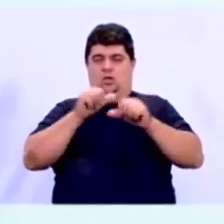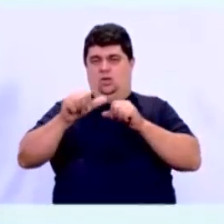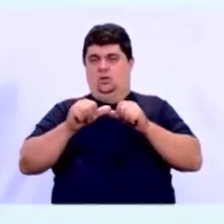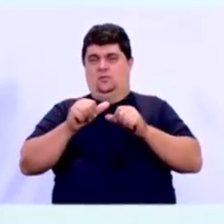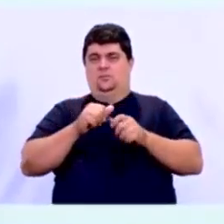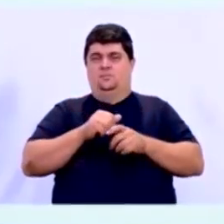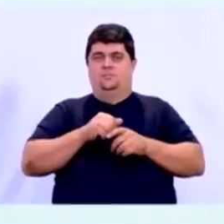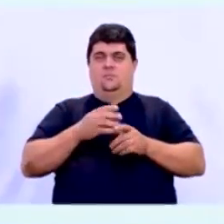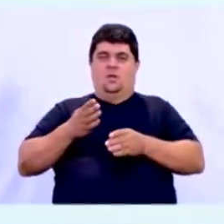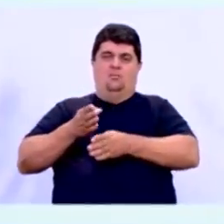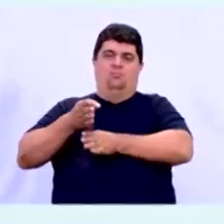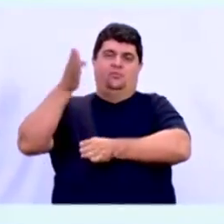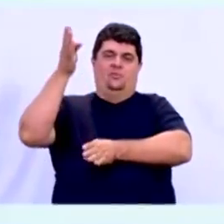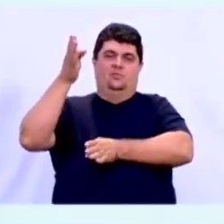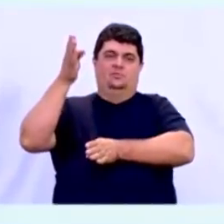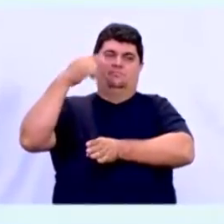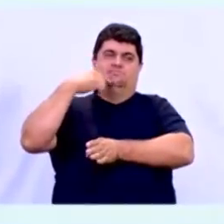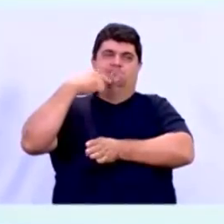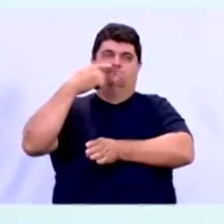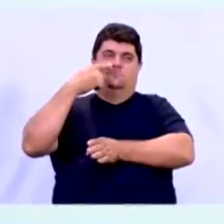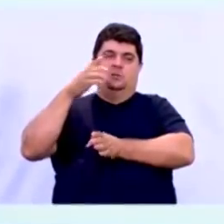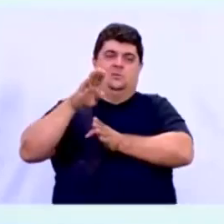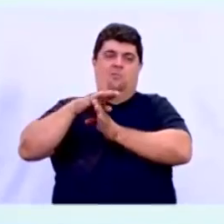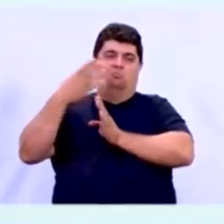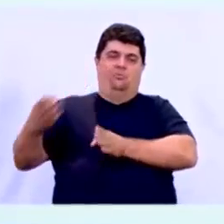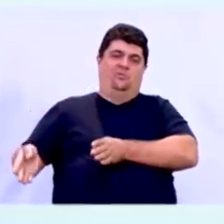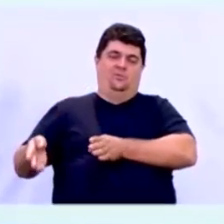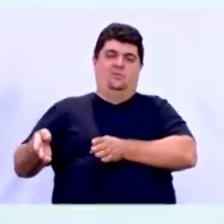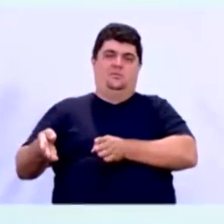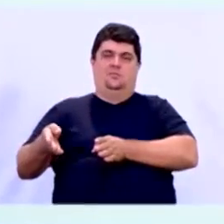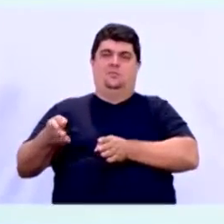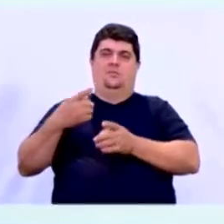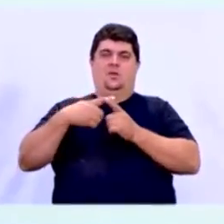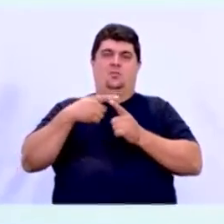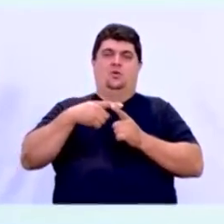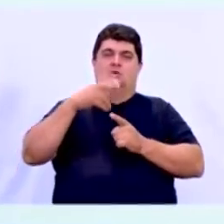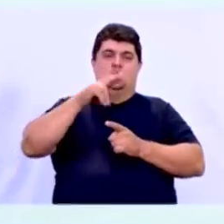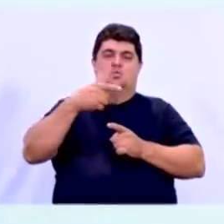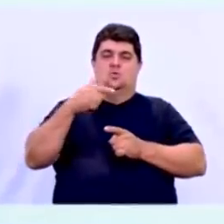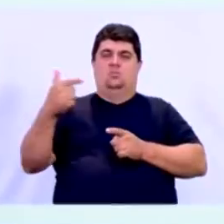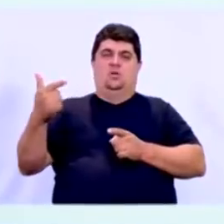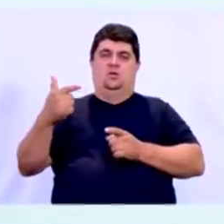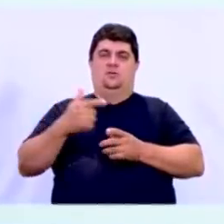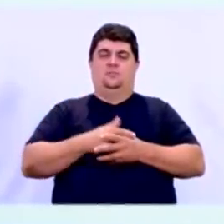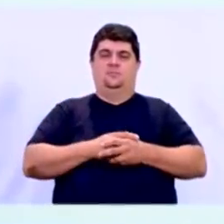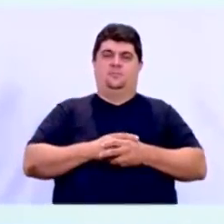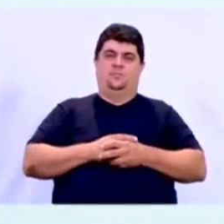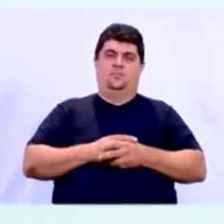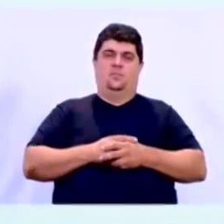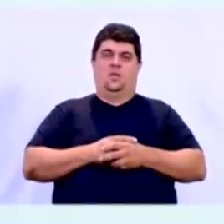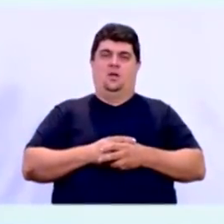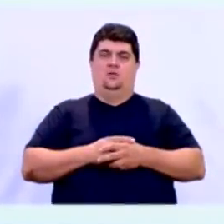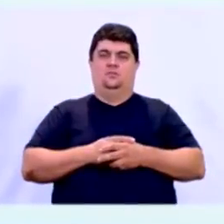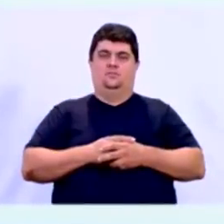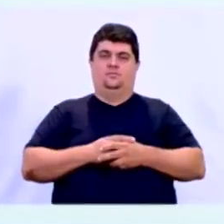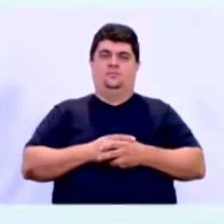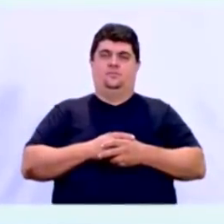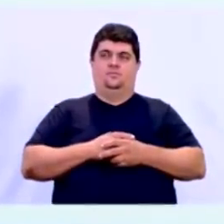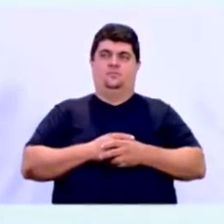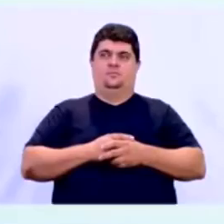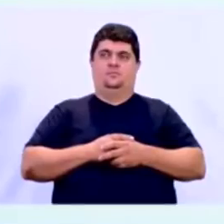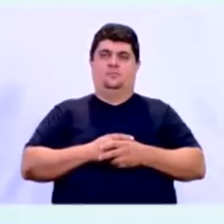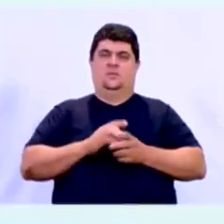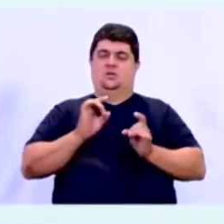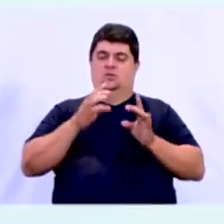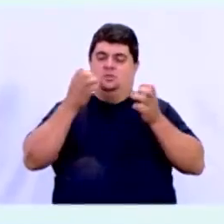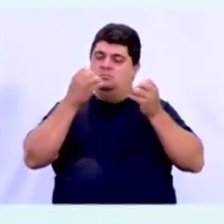uma parede, você tem que derrubar aquela parede todinha, porque ela já não serve mais, não faz mais sentido ali, certo? Então, só